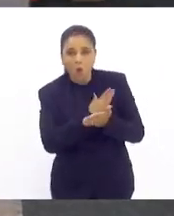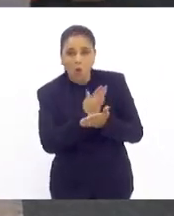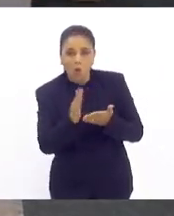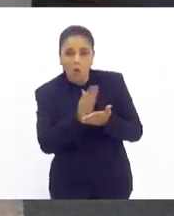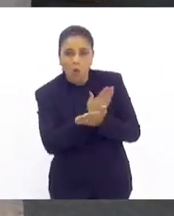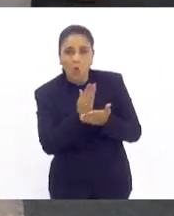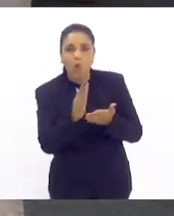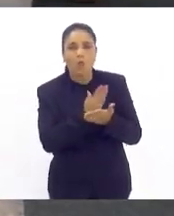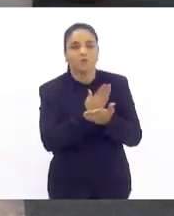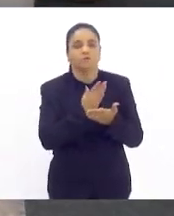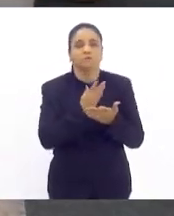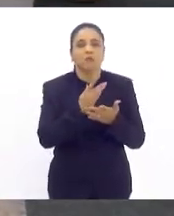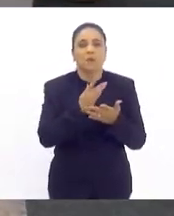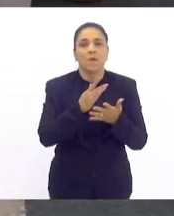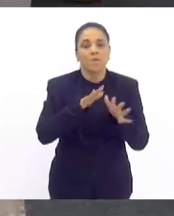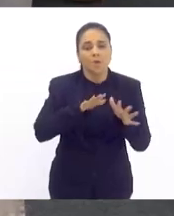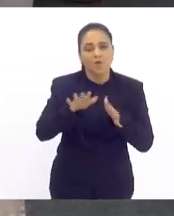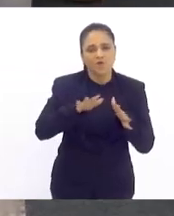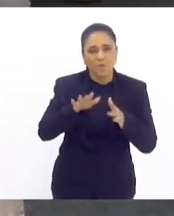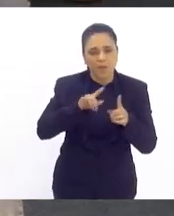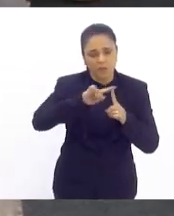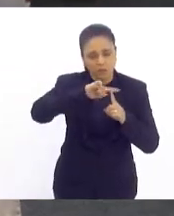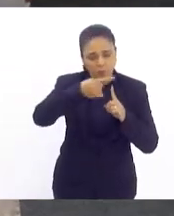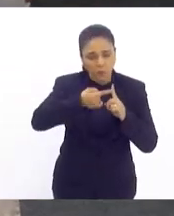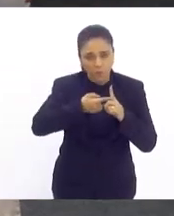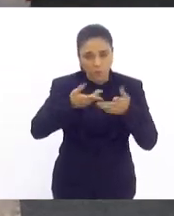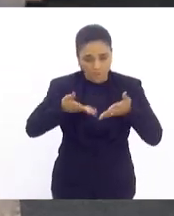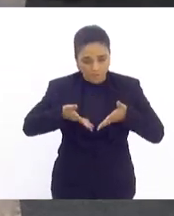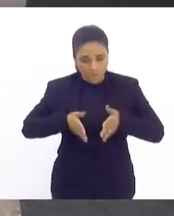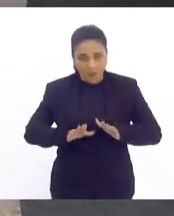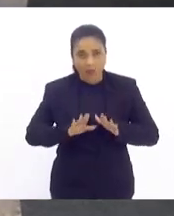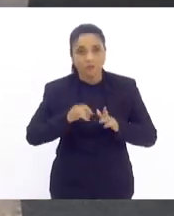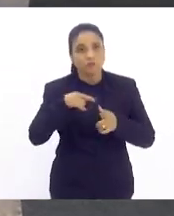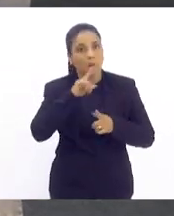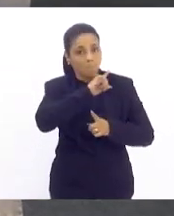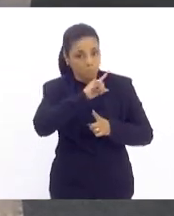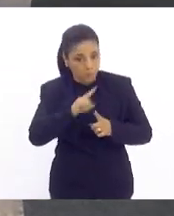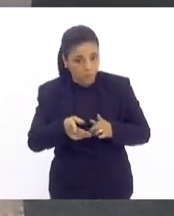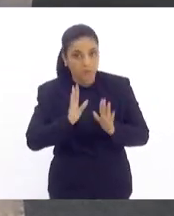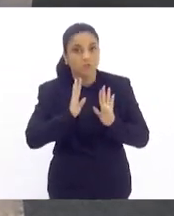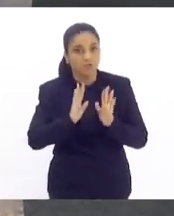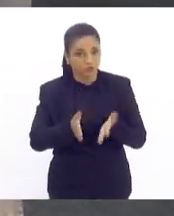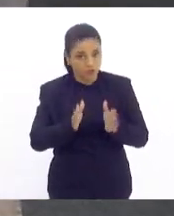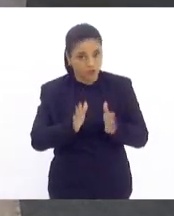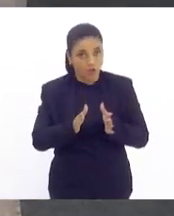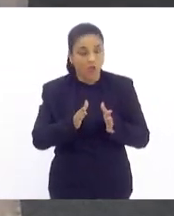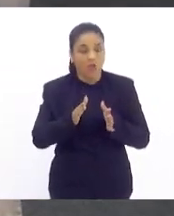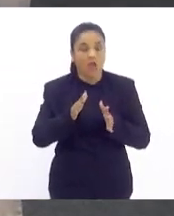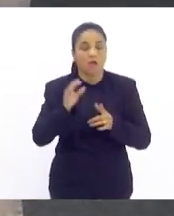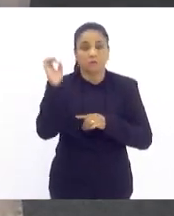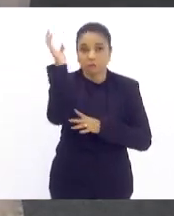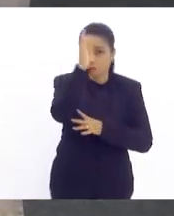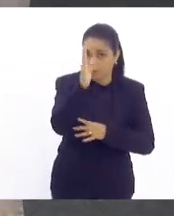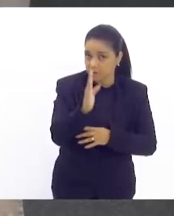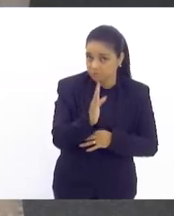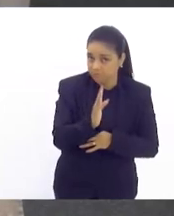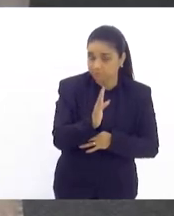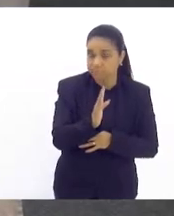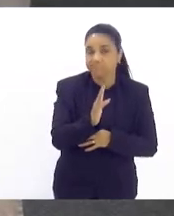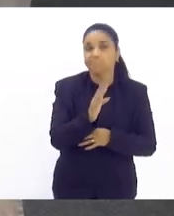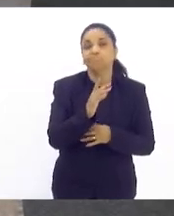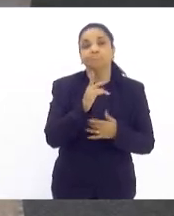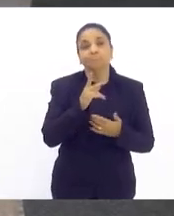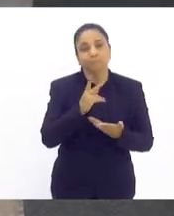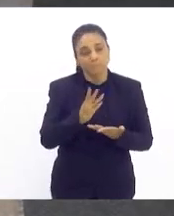feitas no parto já são proibidas né no âmbito nacional e ainda assim